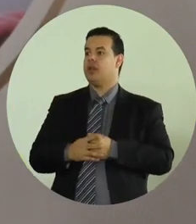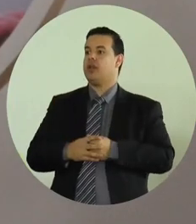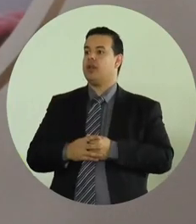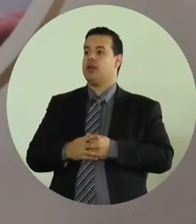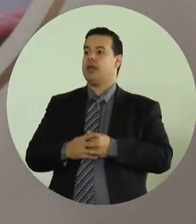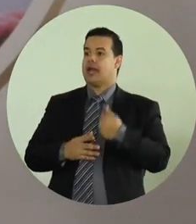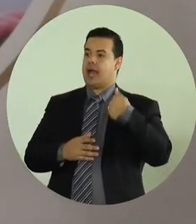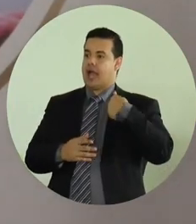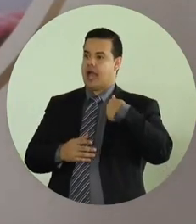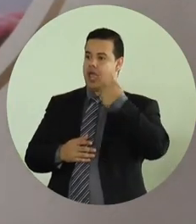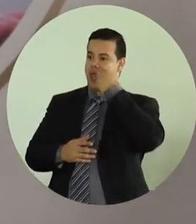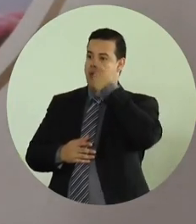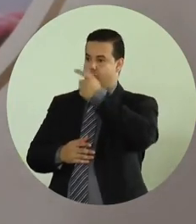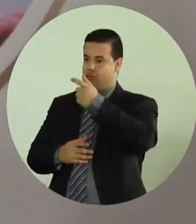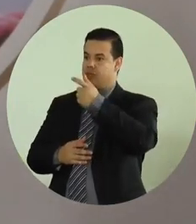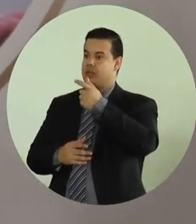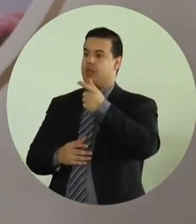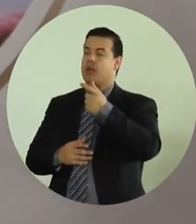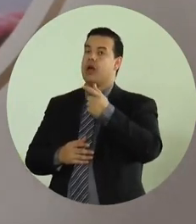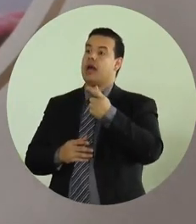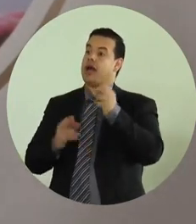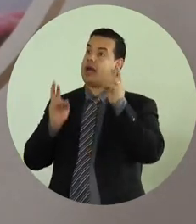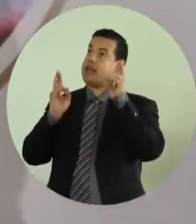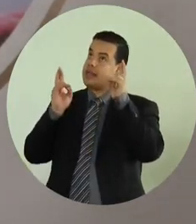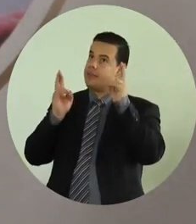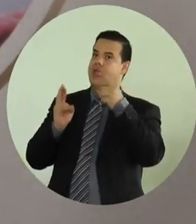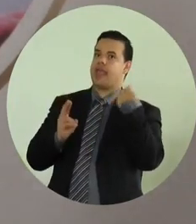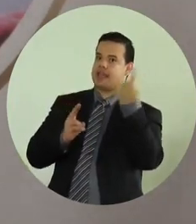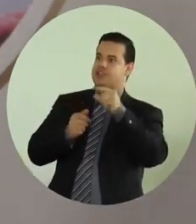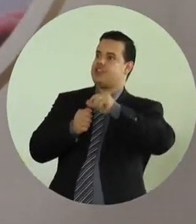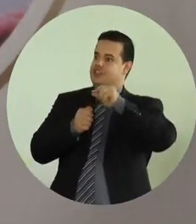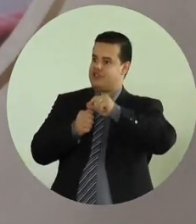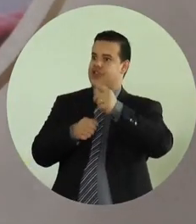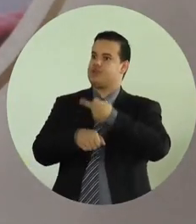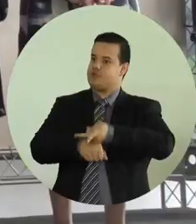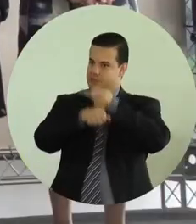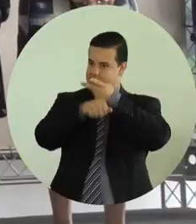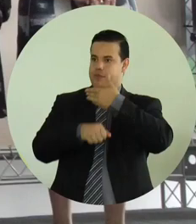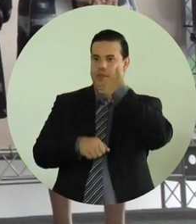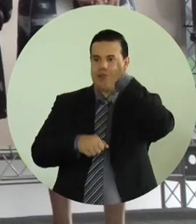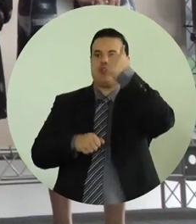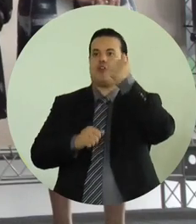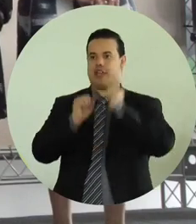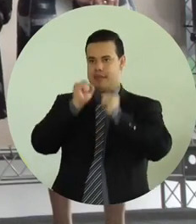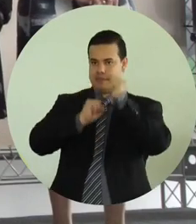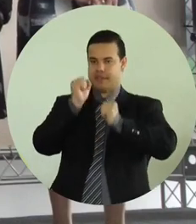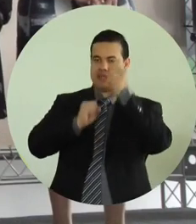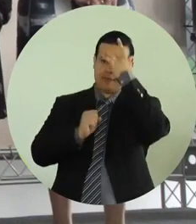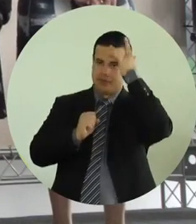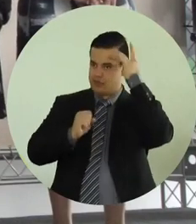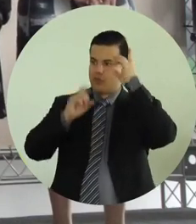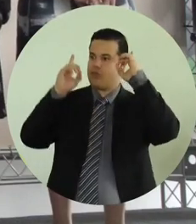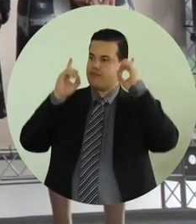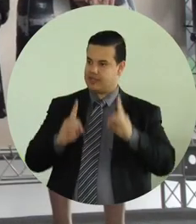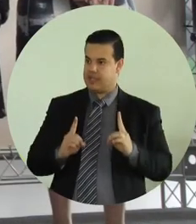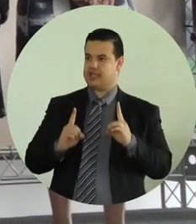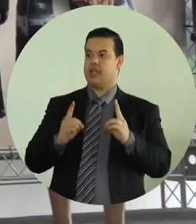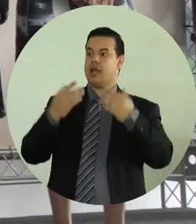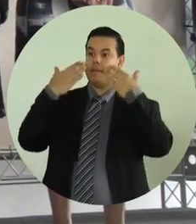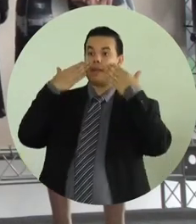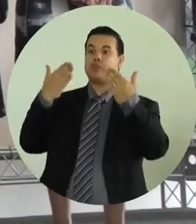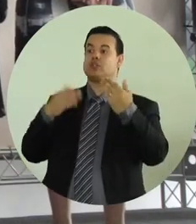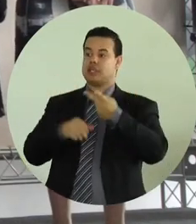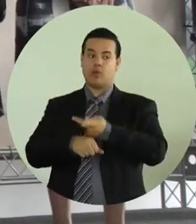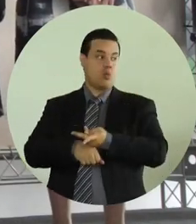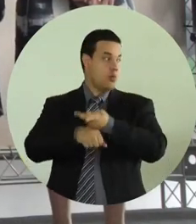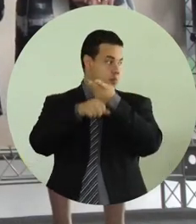me deparo e falo: ainda bem que idealizamos o prêmio Melhores Empresas para Trabalhadores com Deficiência, para transformar. Porque o prêmio ele tem